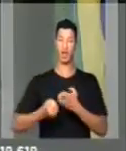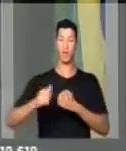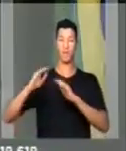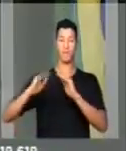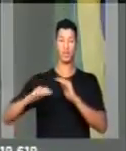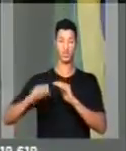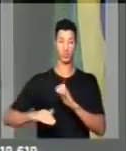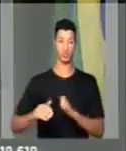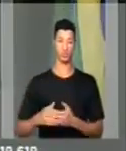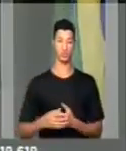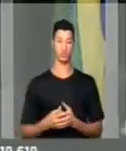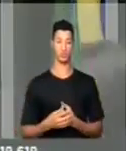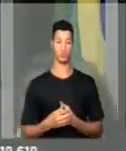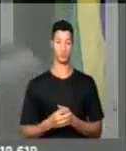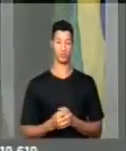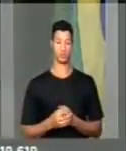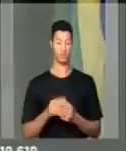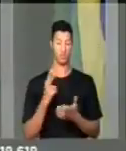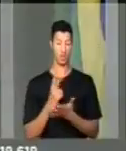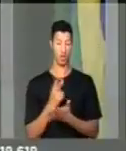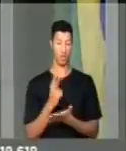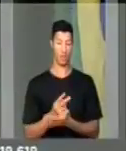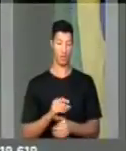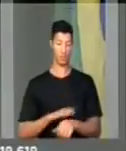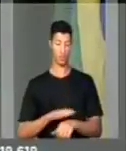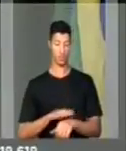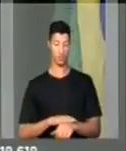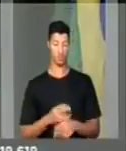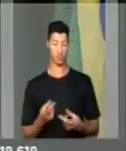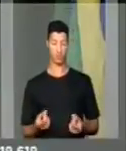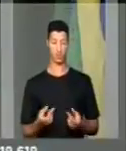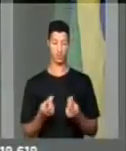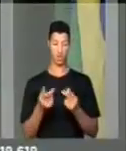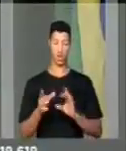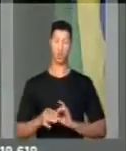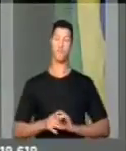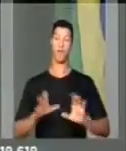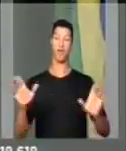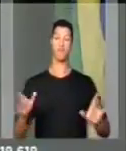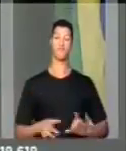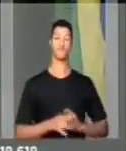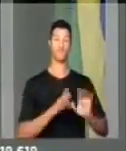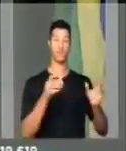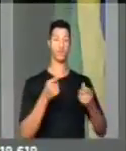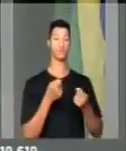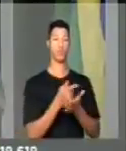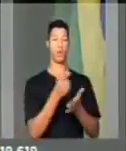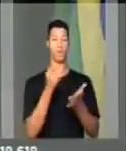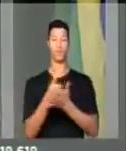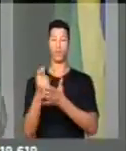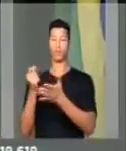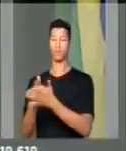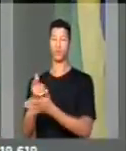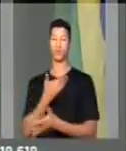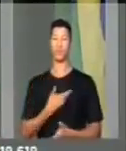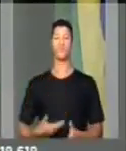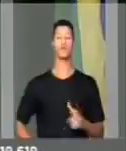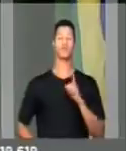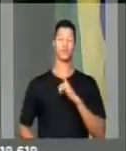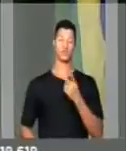baixíssimos. E, ao mesmo tempo, dinheiro à vontade. Compre que o governo tem